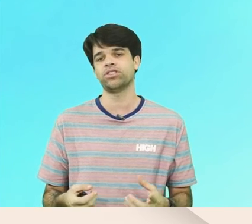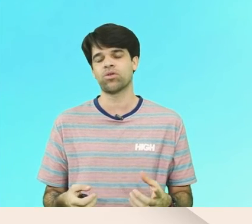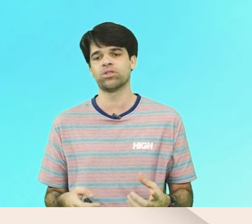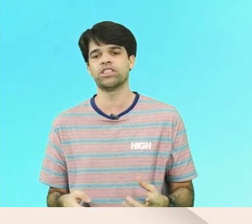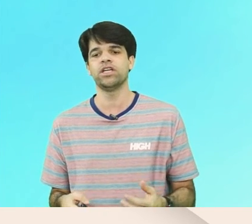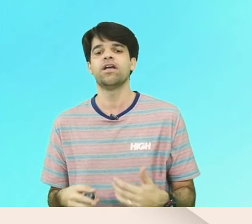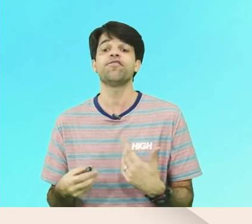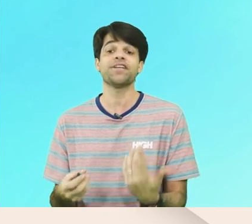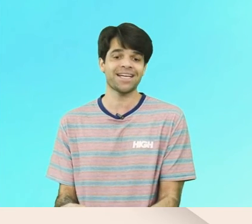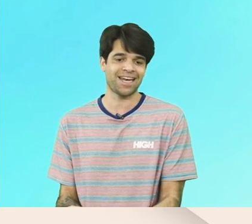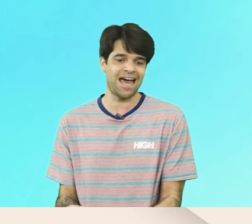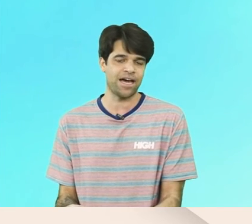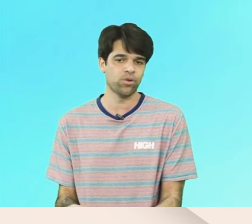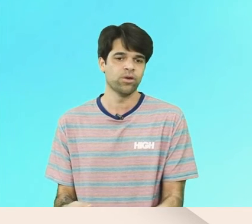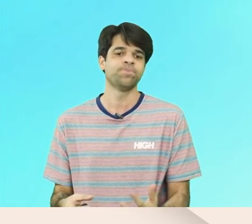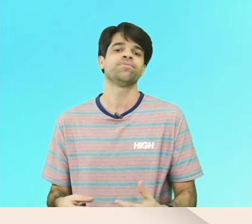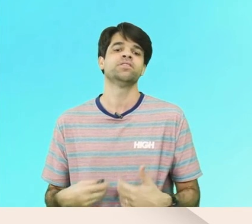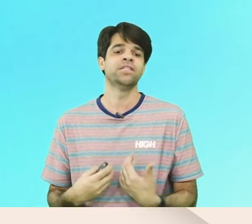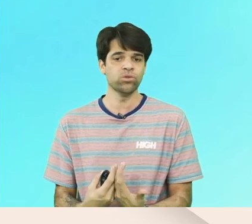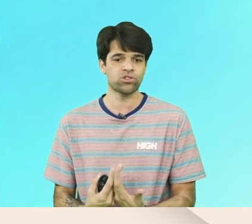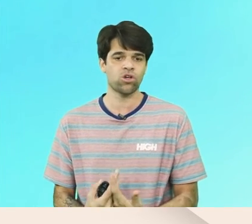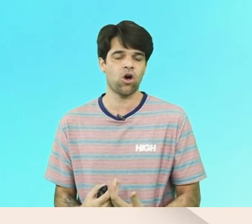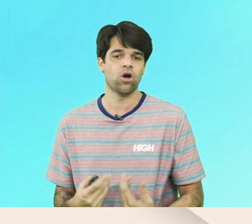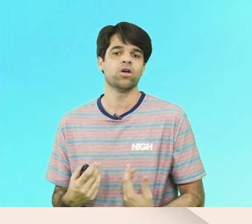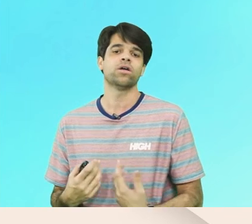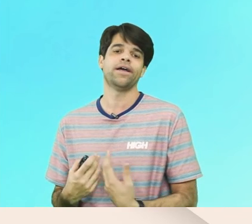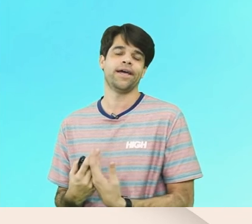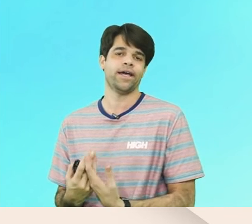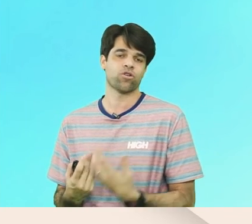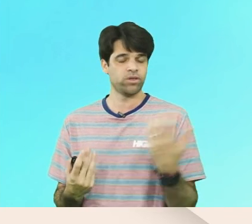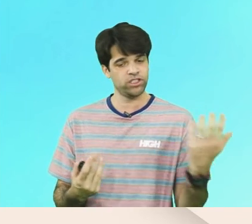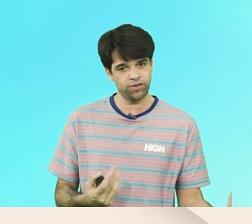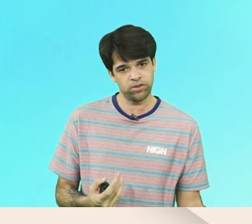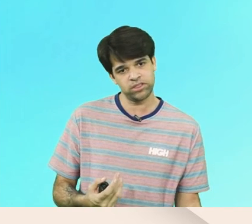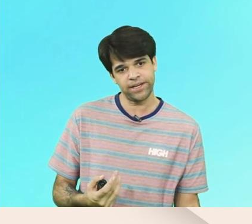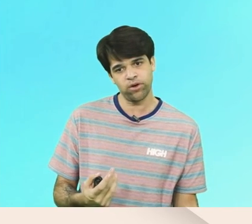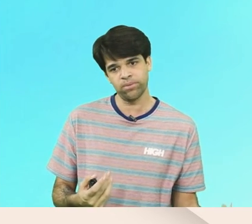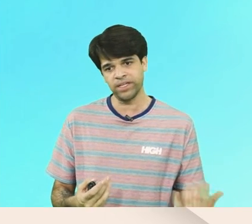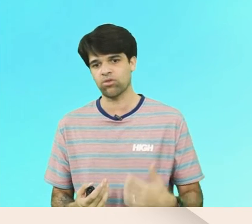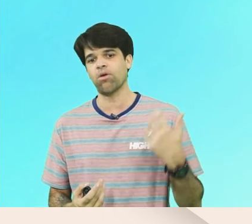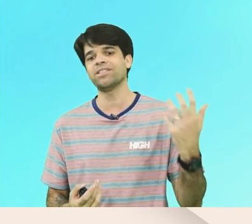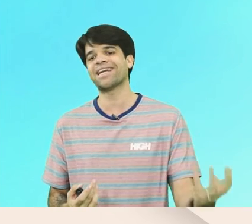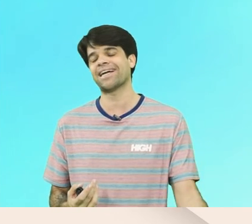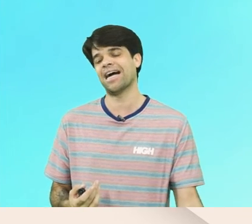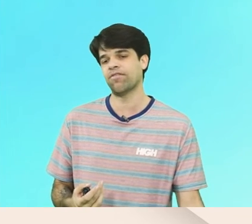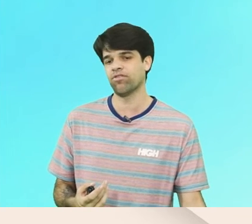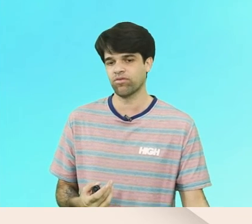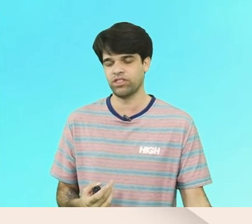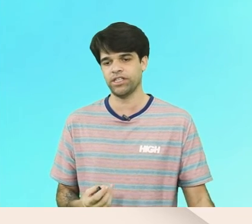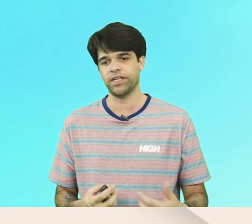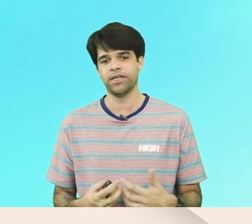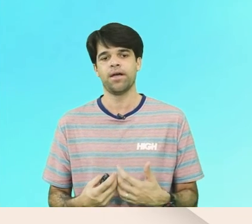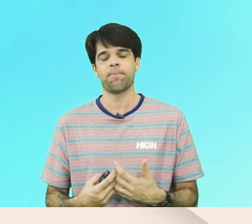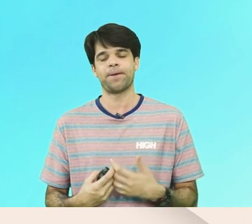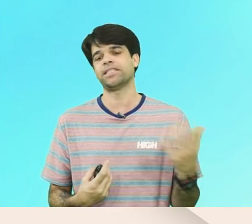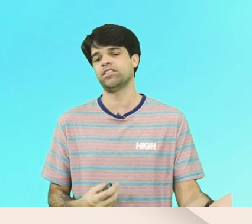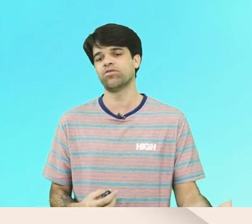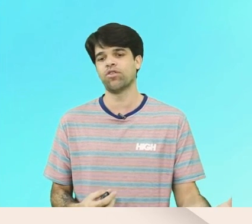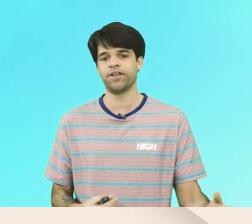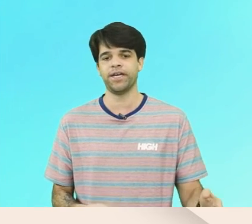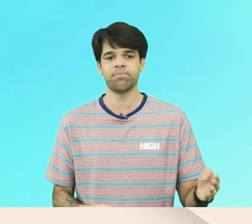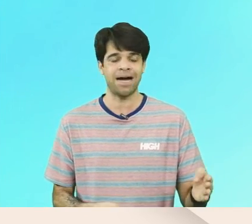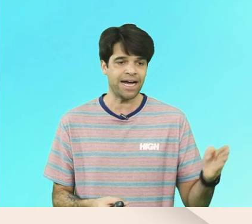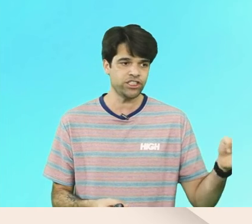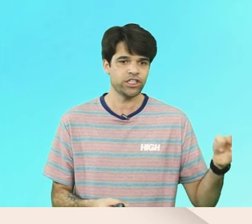que, no final das contas, fique claro não só, como a gente falou anteriormente, qual é o entregável que você